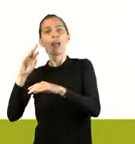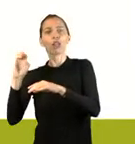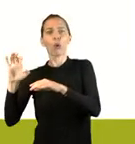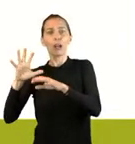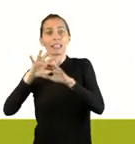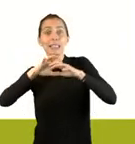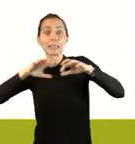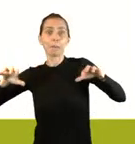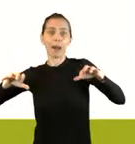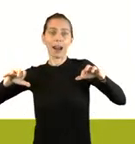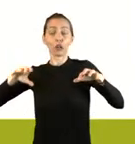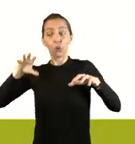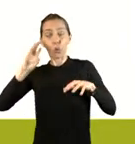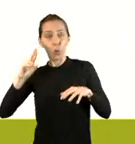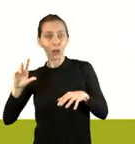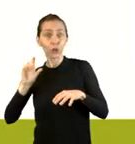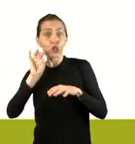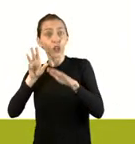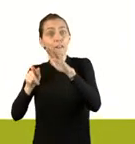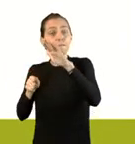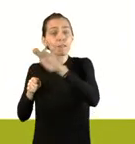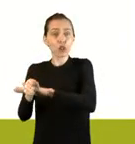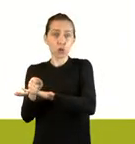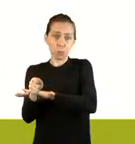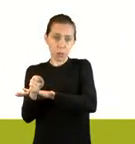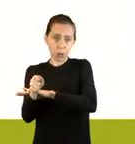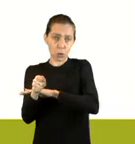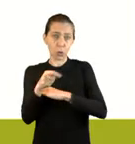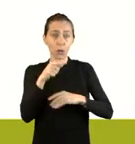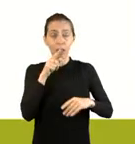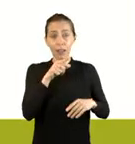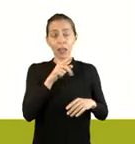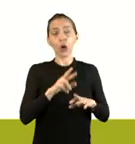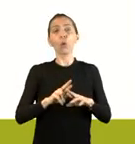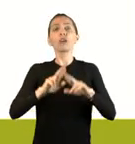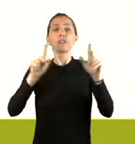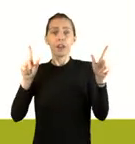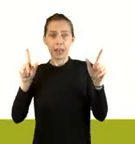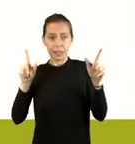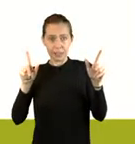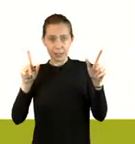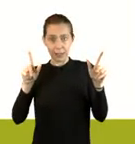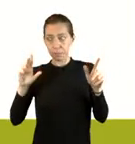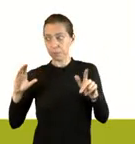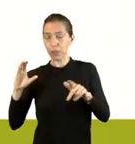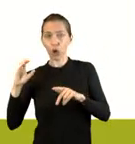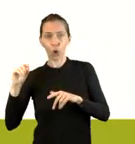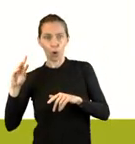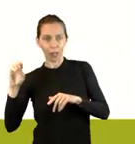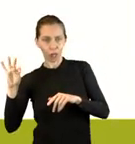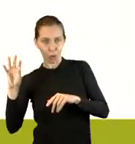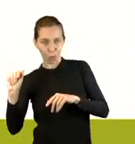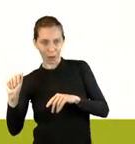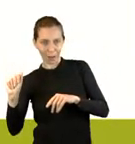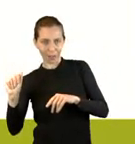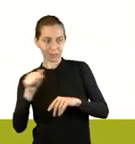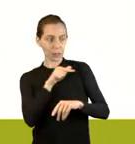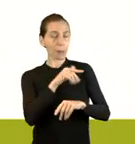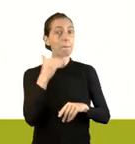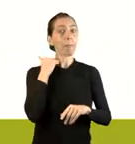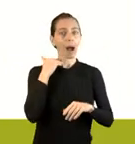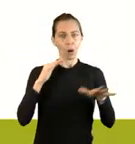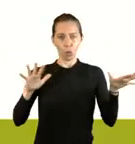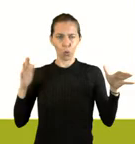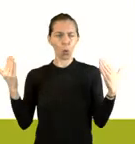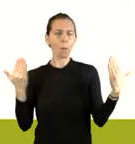para um banco? O banco ele é como se fosse uma loja. Na loja, vou usar uma marca aqui, então, na